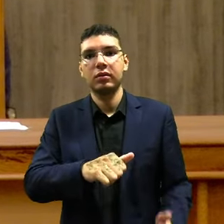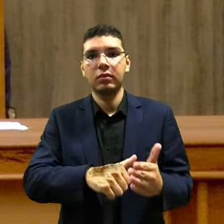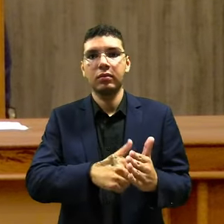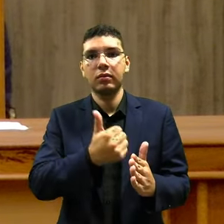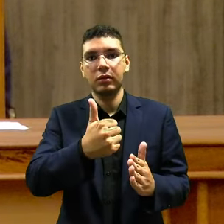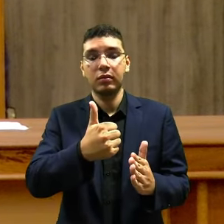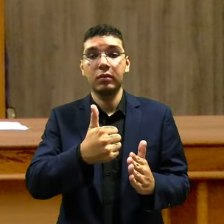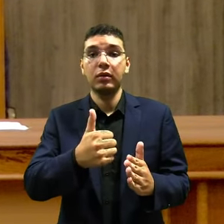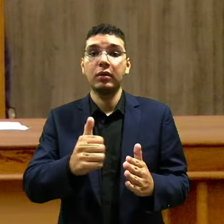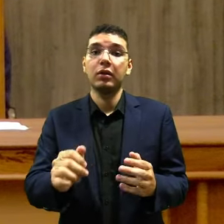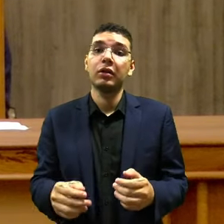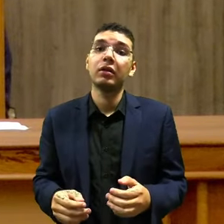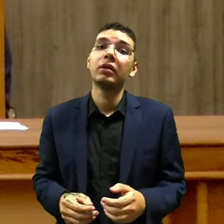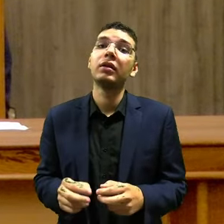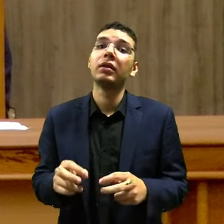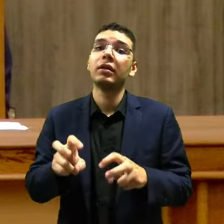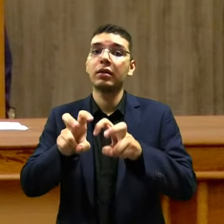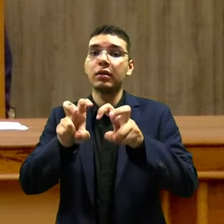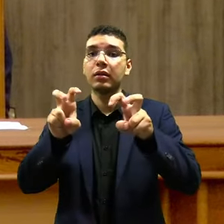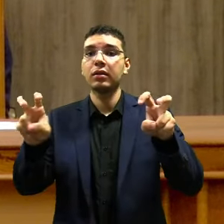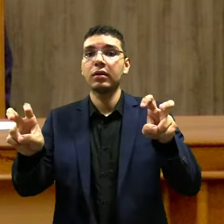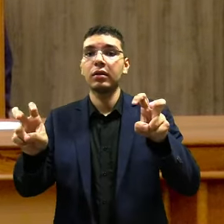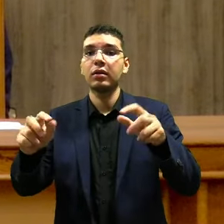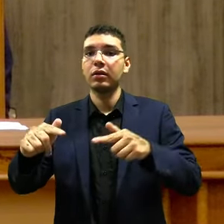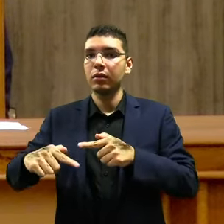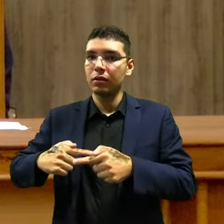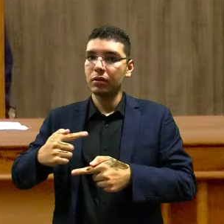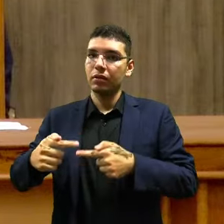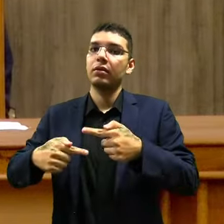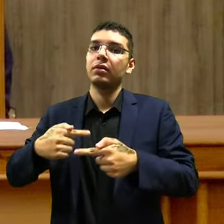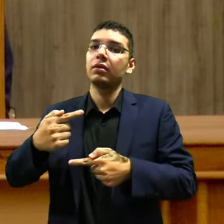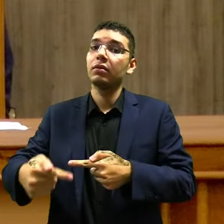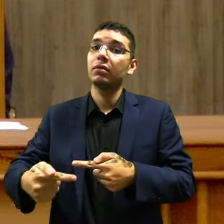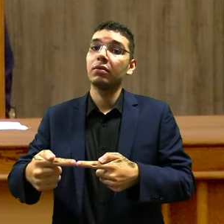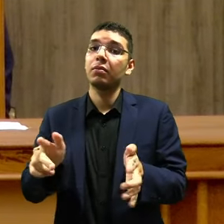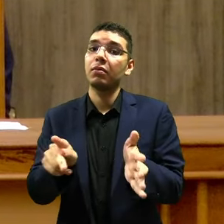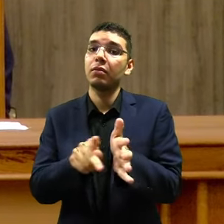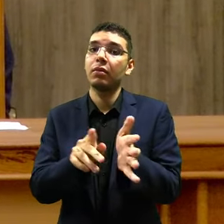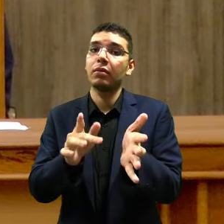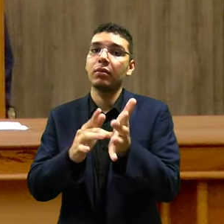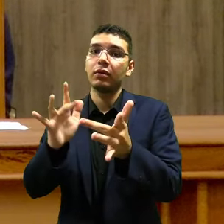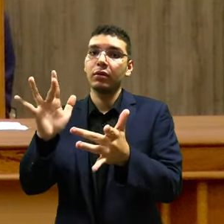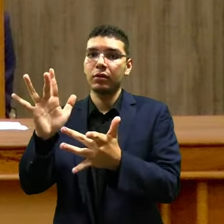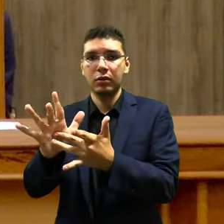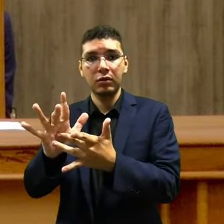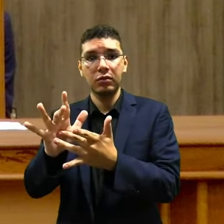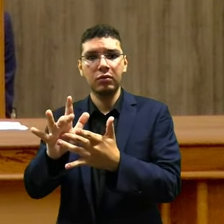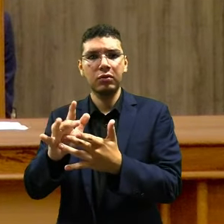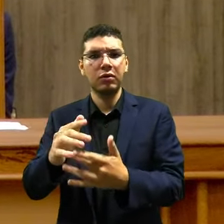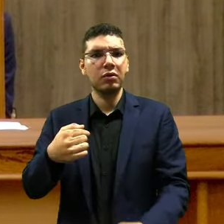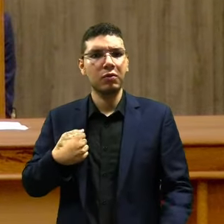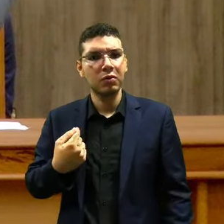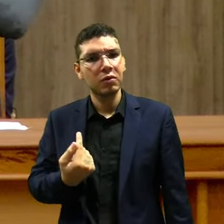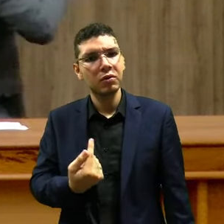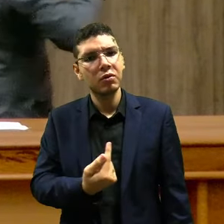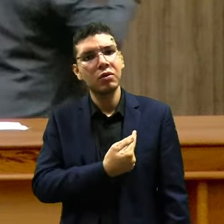Jesus quando você vai Apocalipse olha para cá igreja nós temos